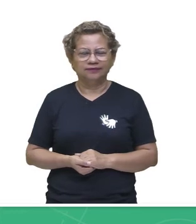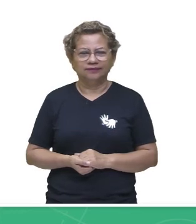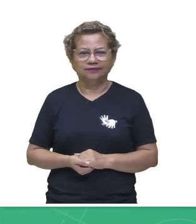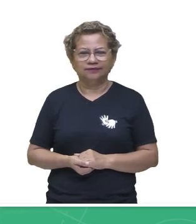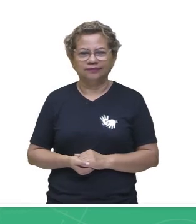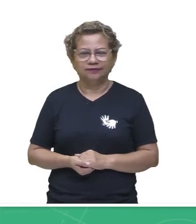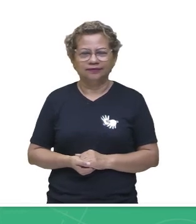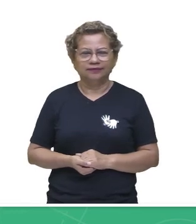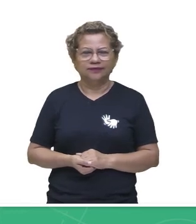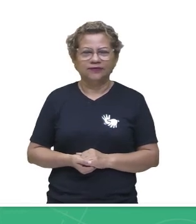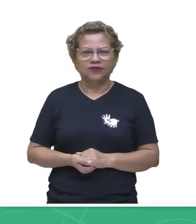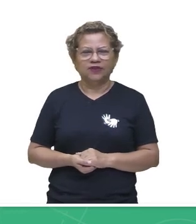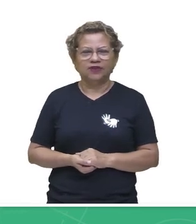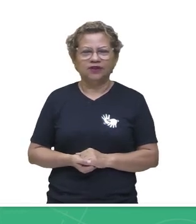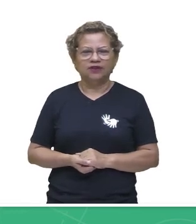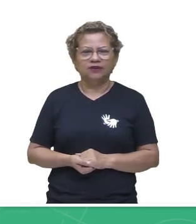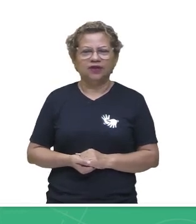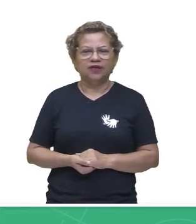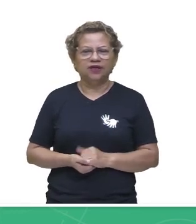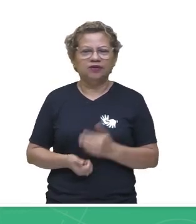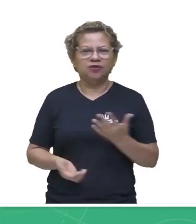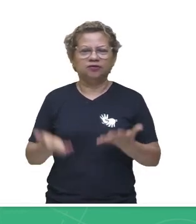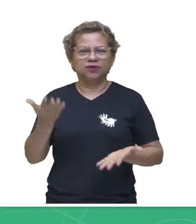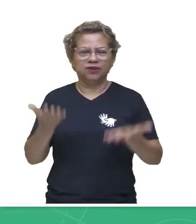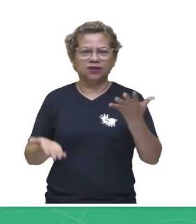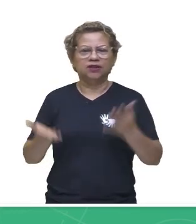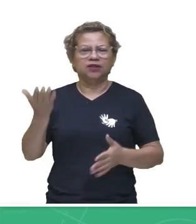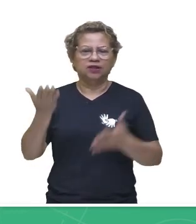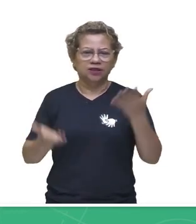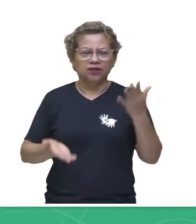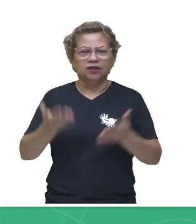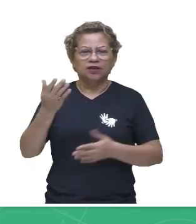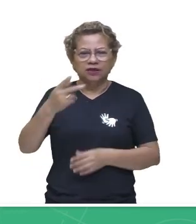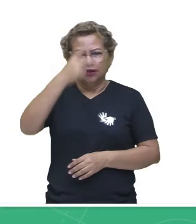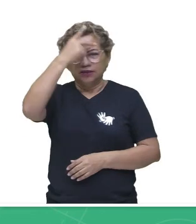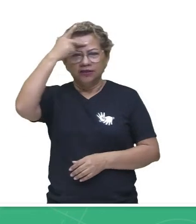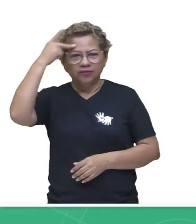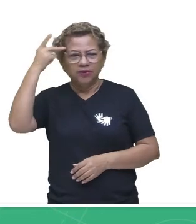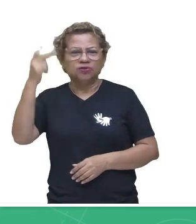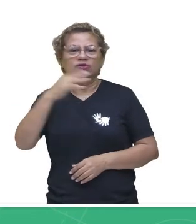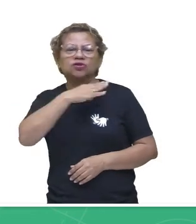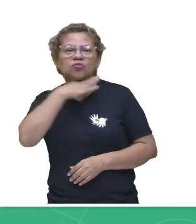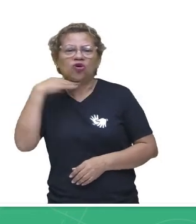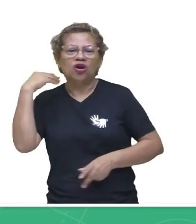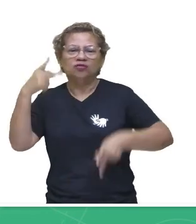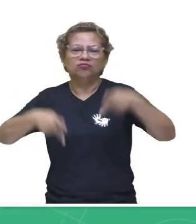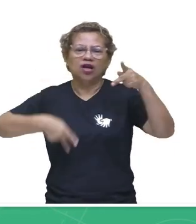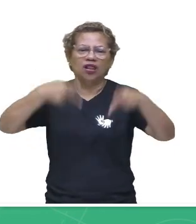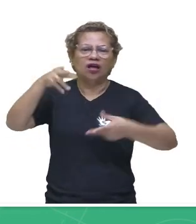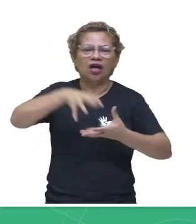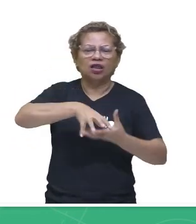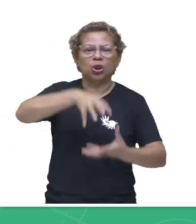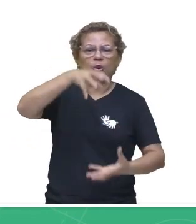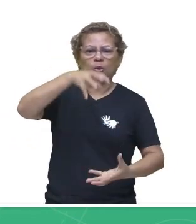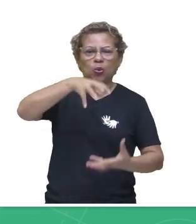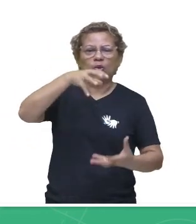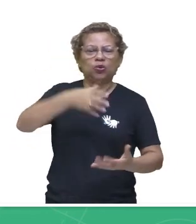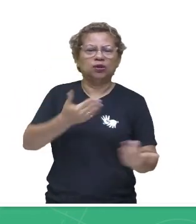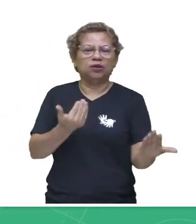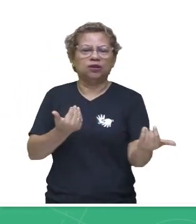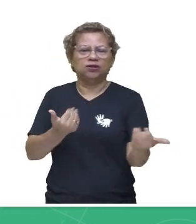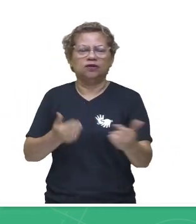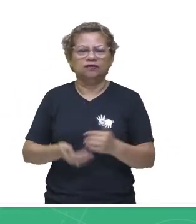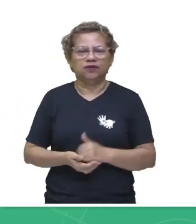Alternativa D. Equilíbrio no número de óbitos entre a população adulta e a população de